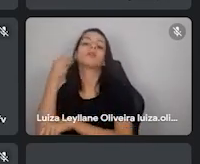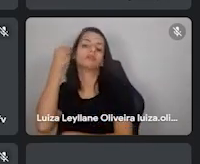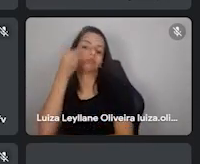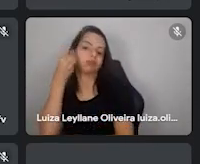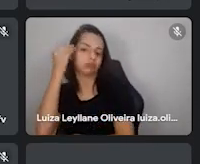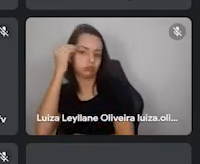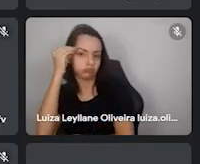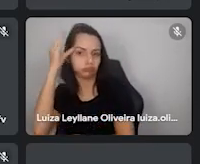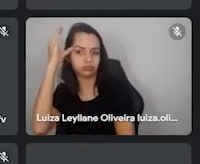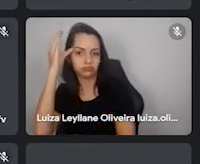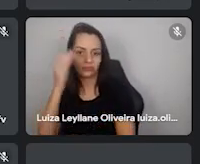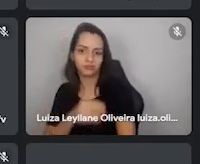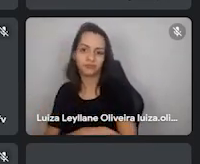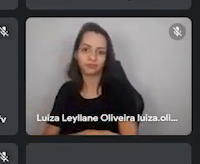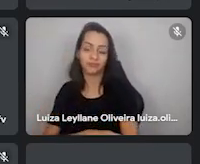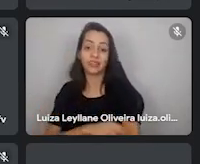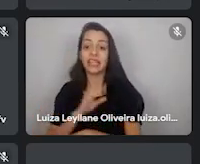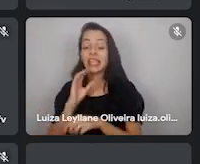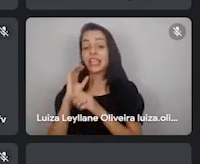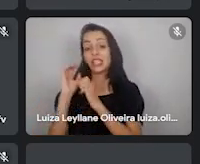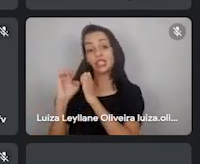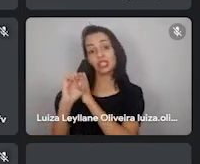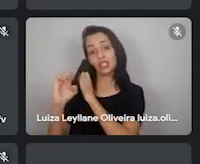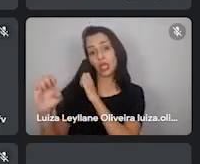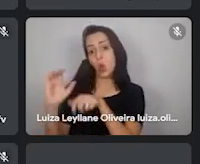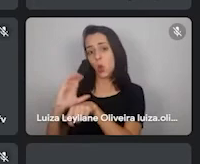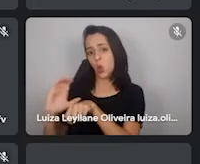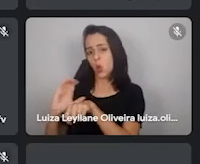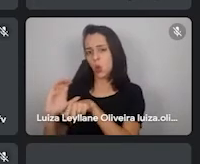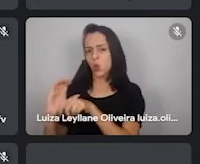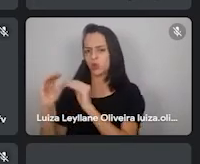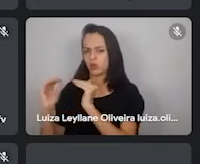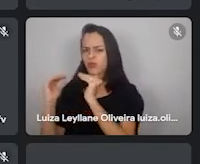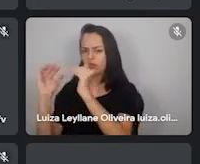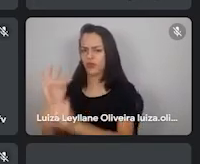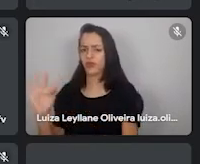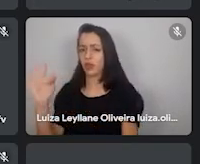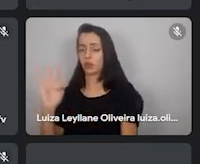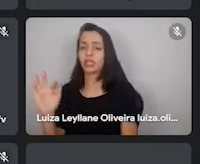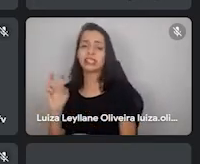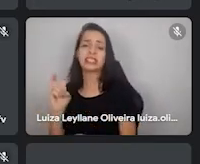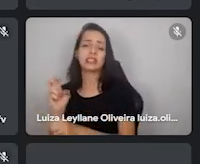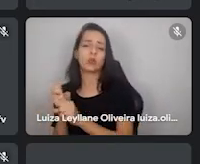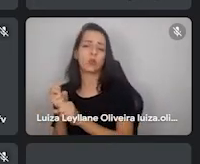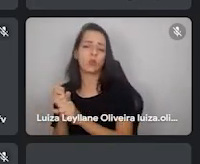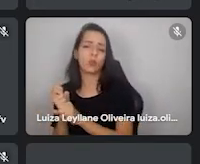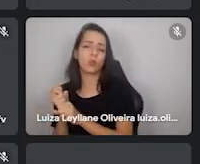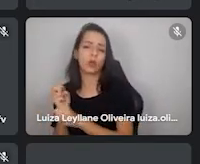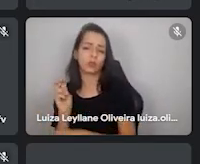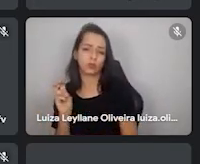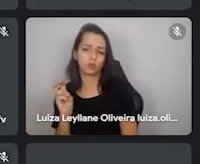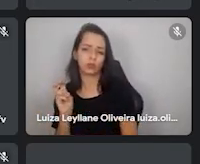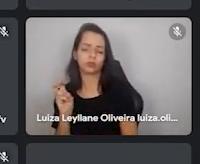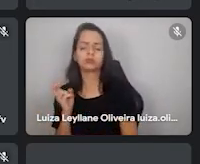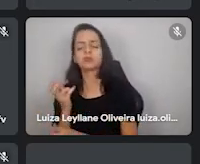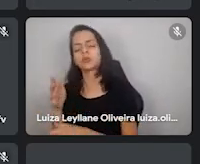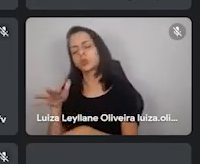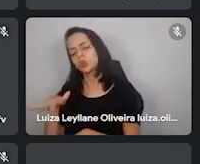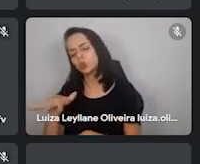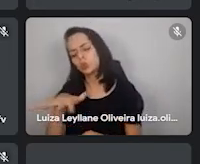um engenheiro eletricista fez 5 anos de curso, pegando todas as áreas